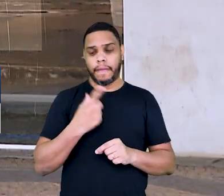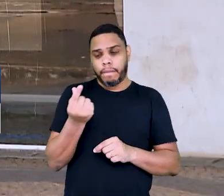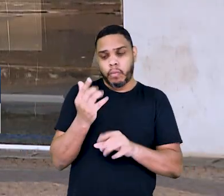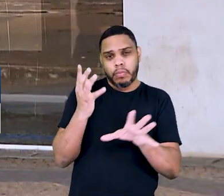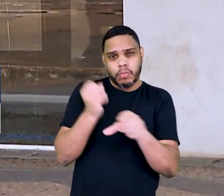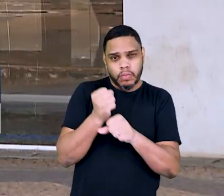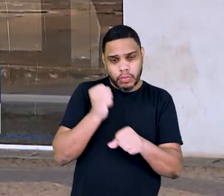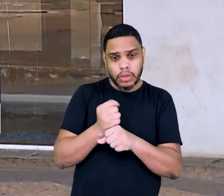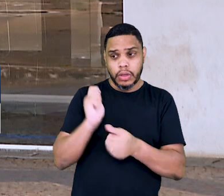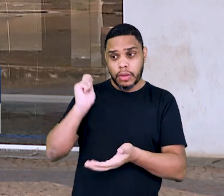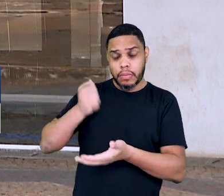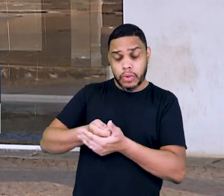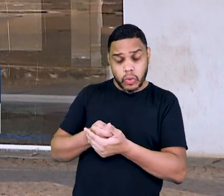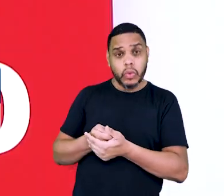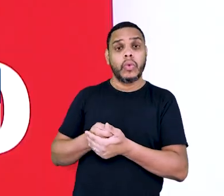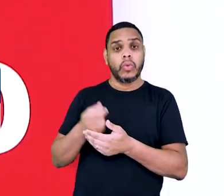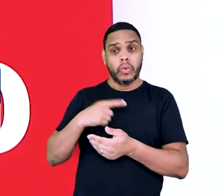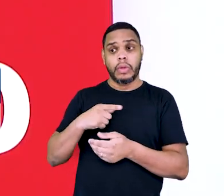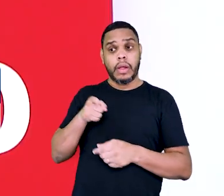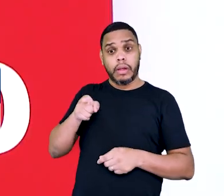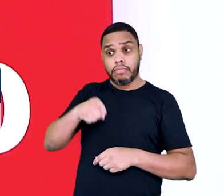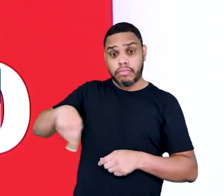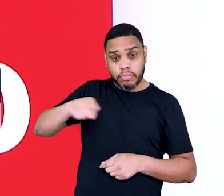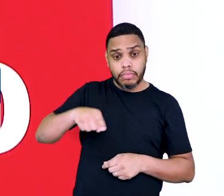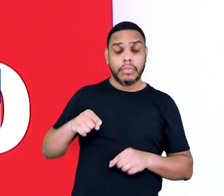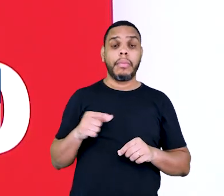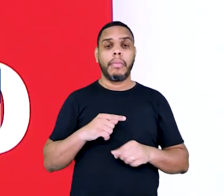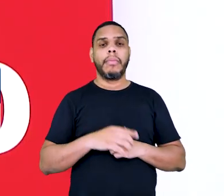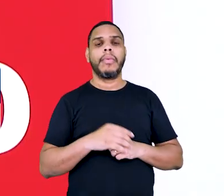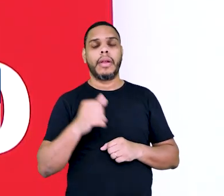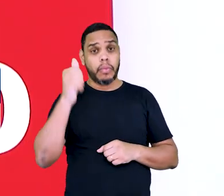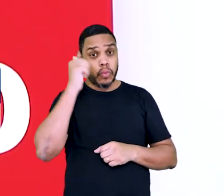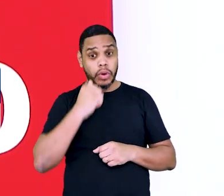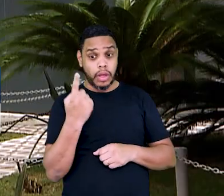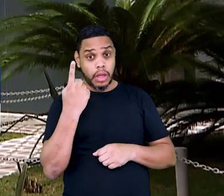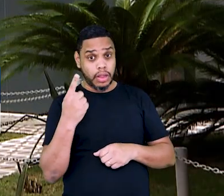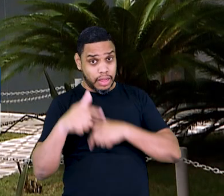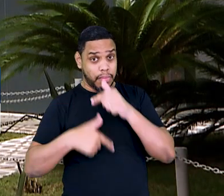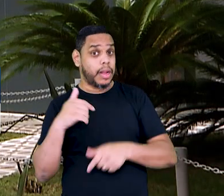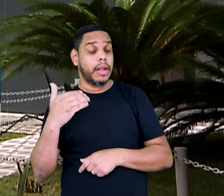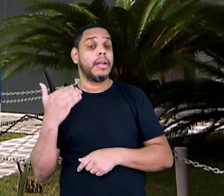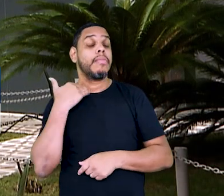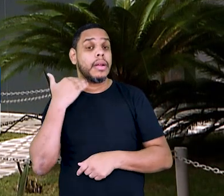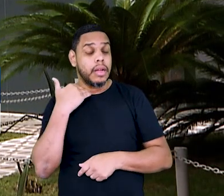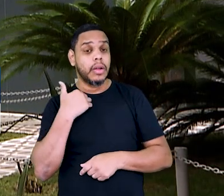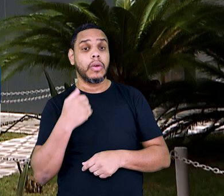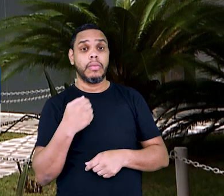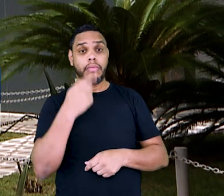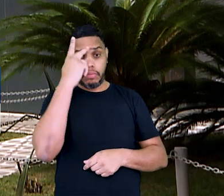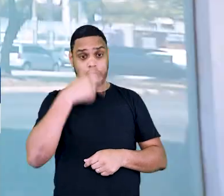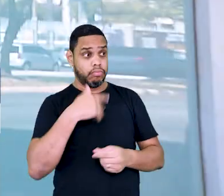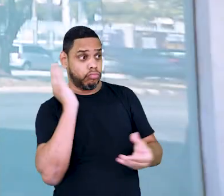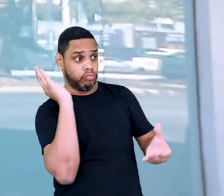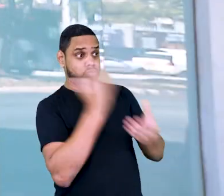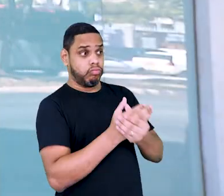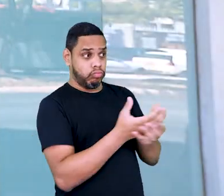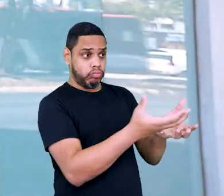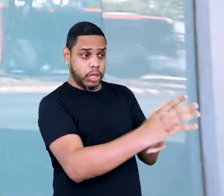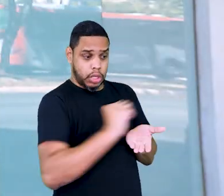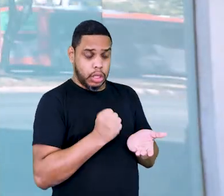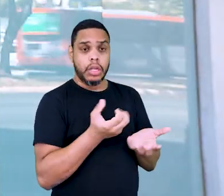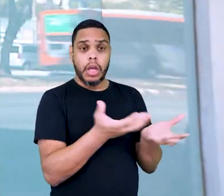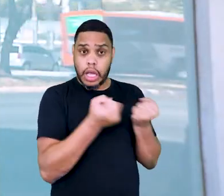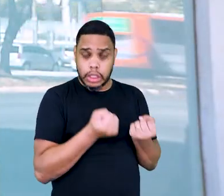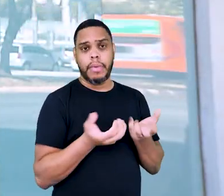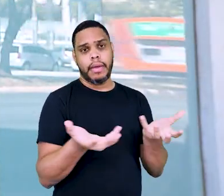devem ser efetivamente pagos, uma bancária entrou com a ação individual para receber os créditos. A